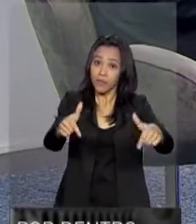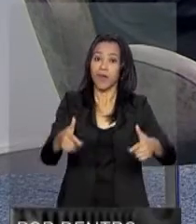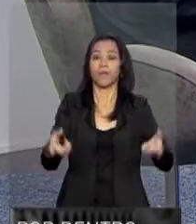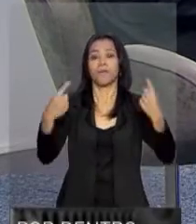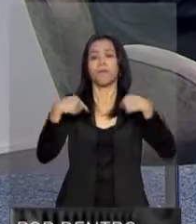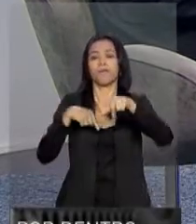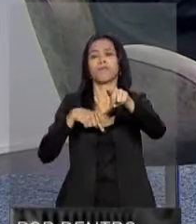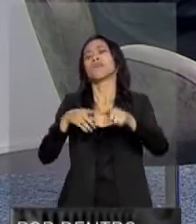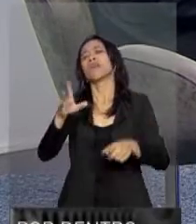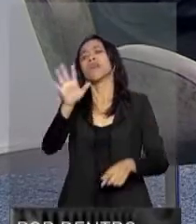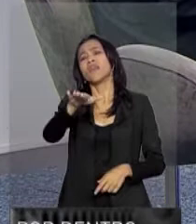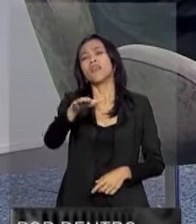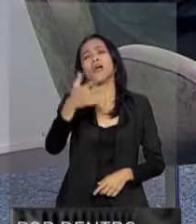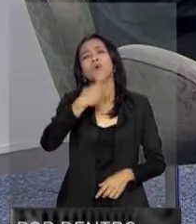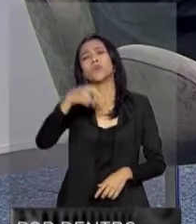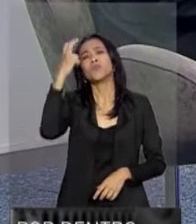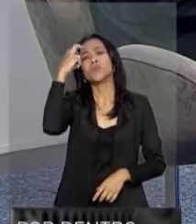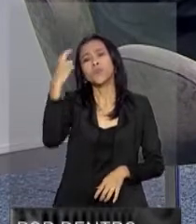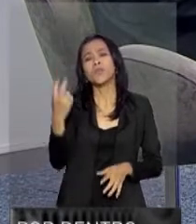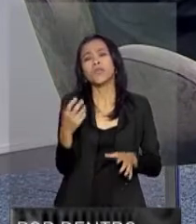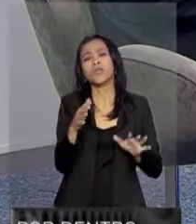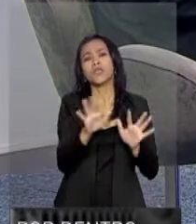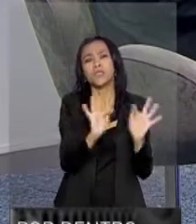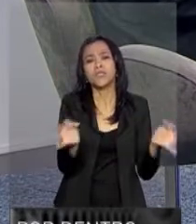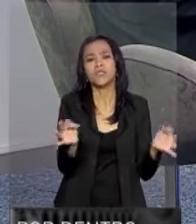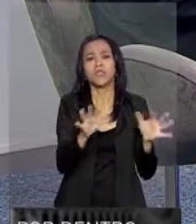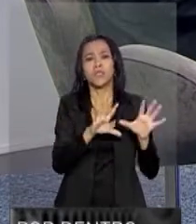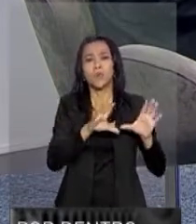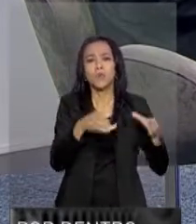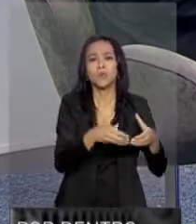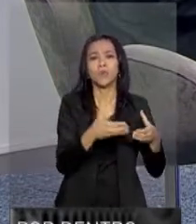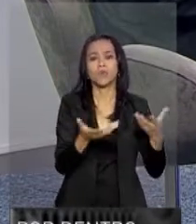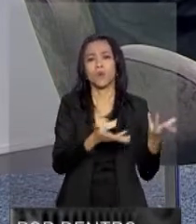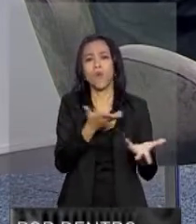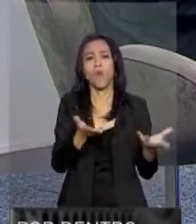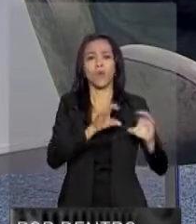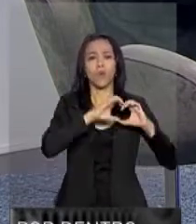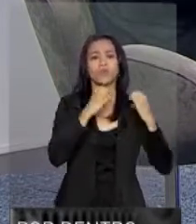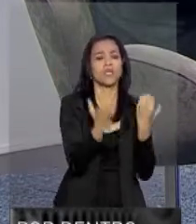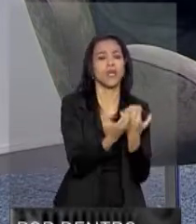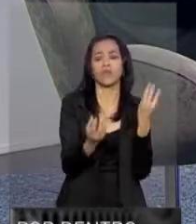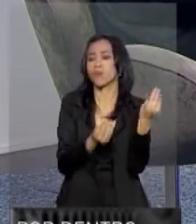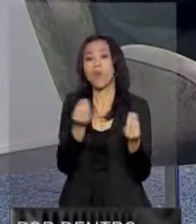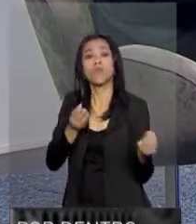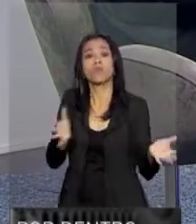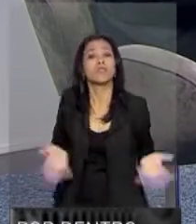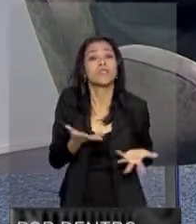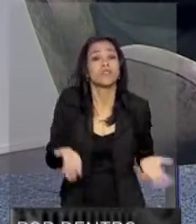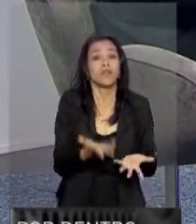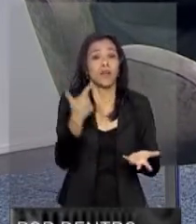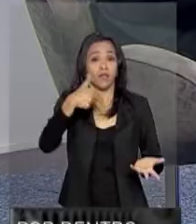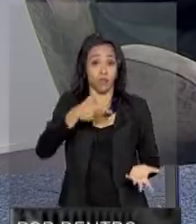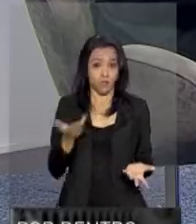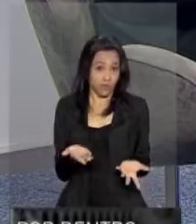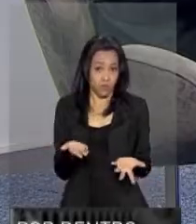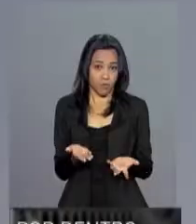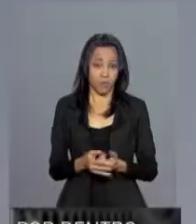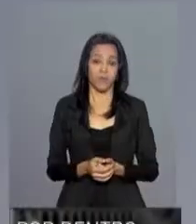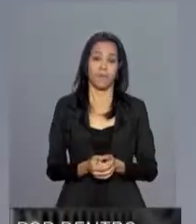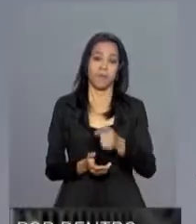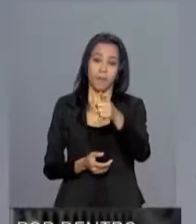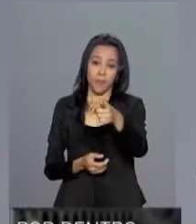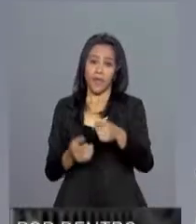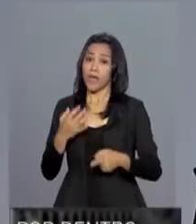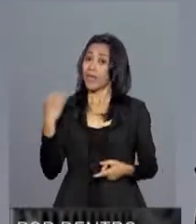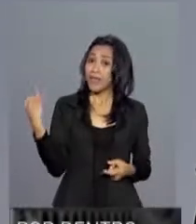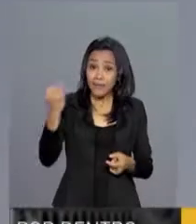pelos mestres pelos pequenos grupos brasil afora como incentivar também essas atividades é absolutamente fundamental não estamos falando